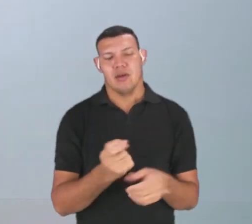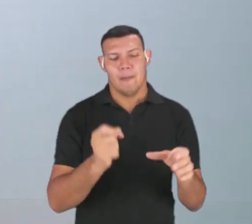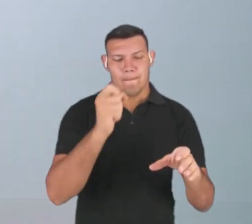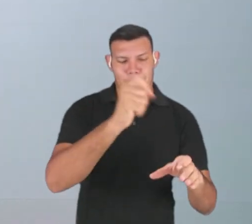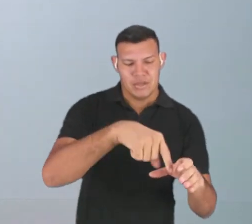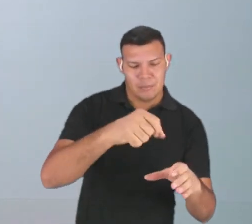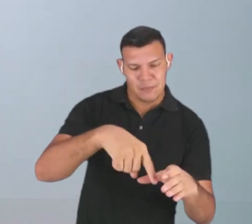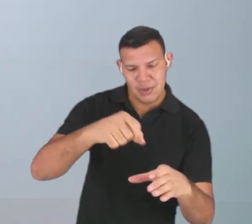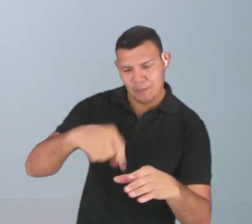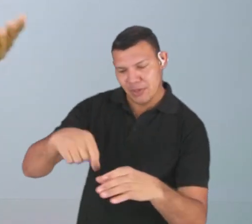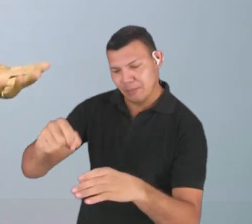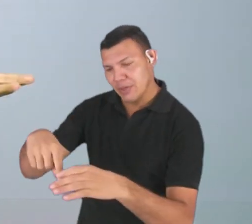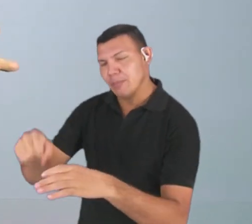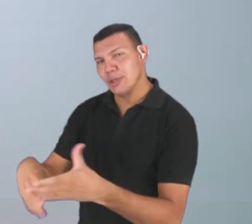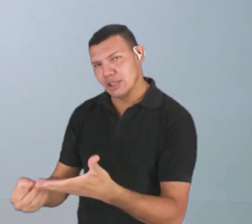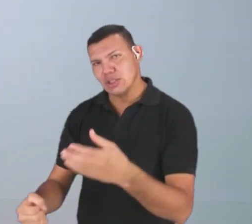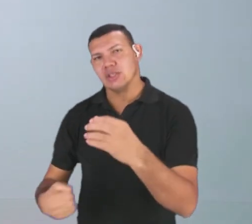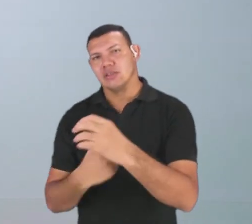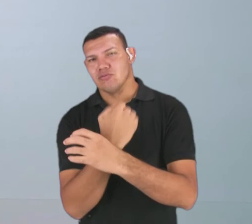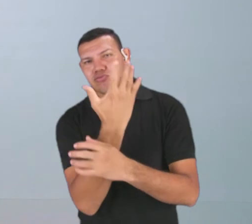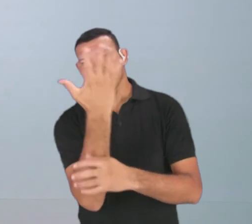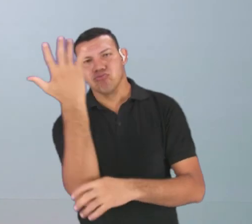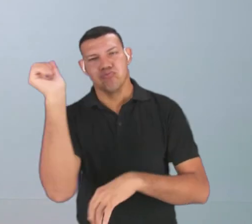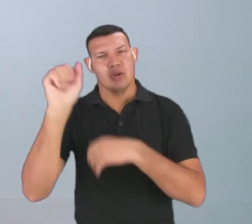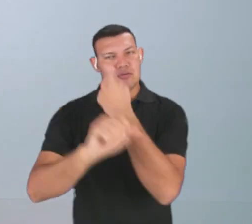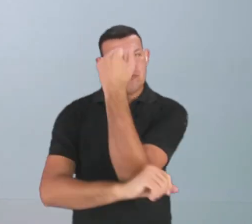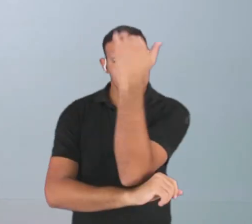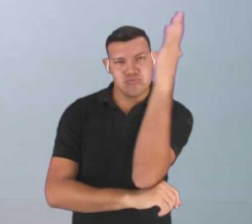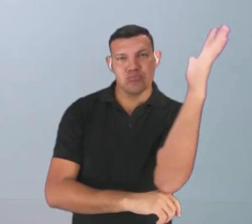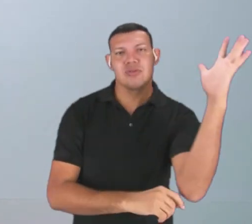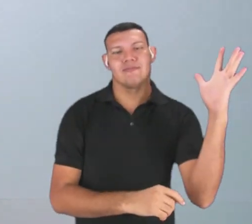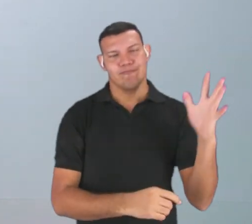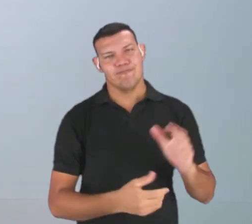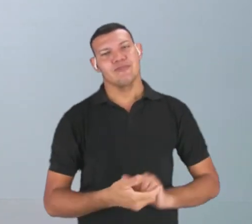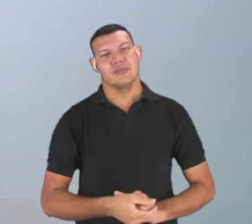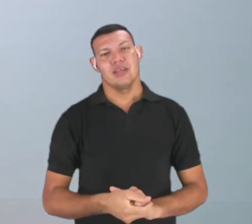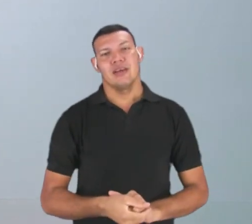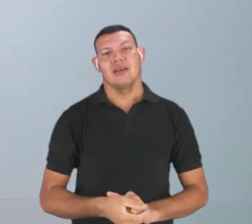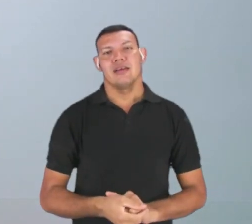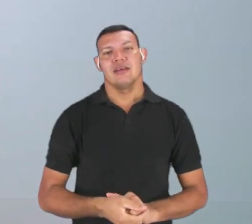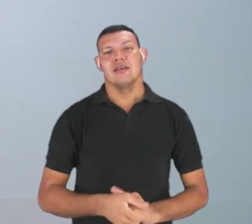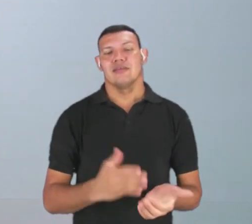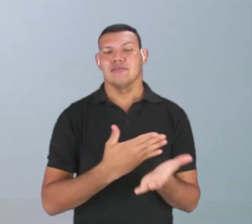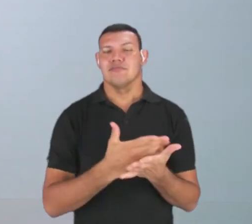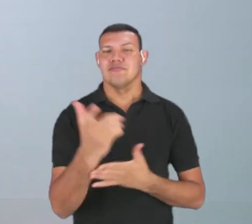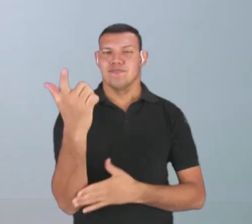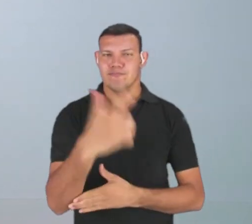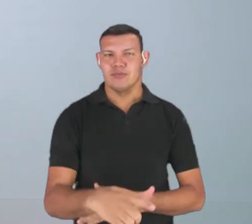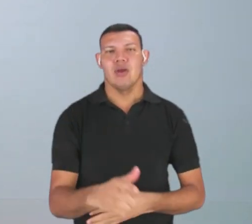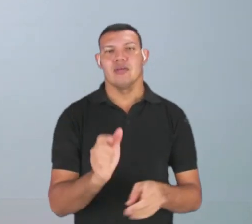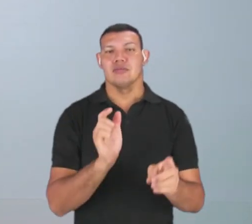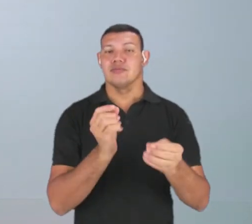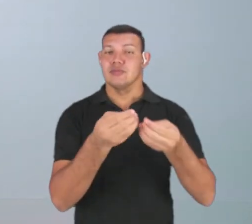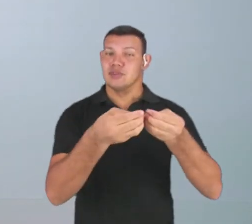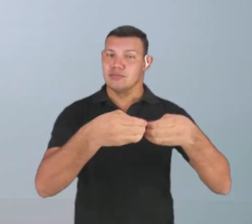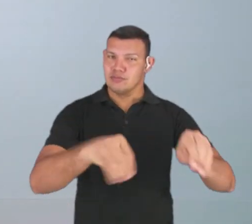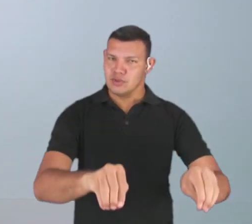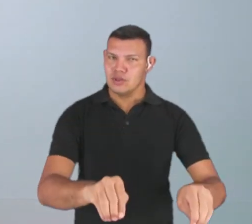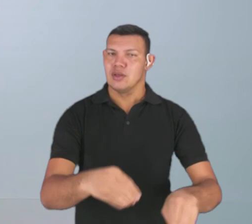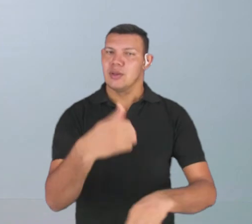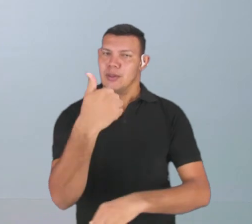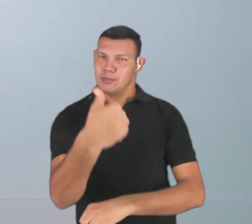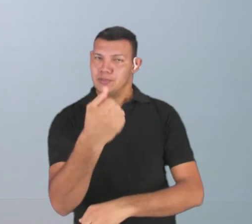uma vida, um ecossistema passa de novo a conviver naquele espaço. Isso então é um impacto ambiental